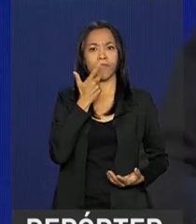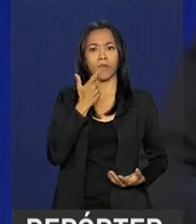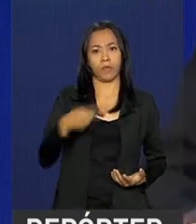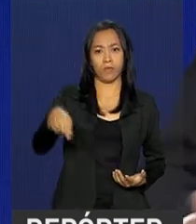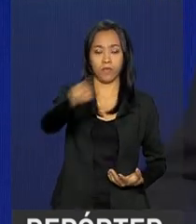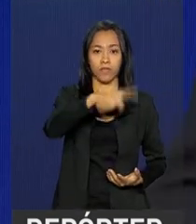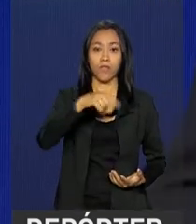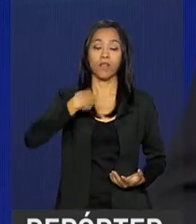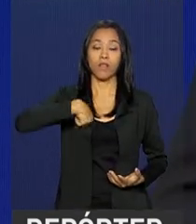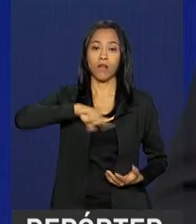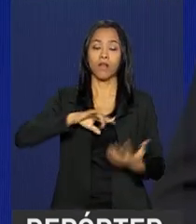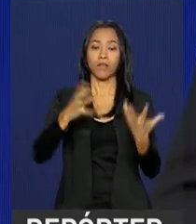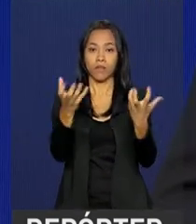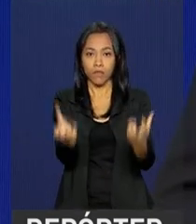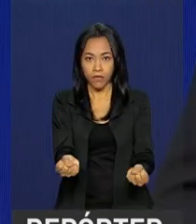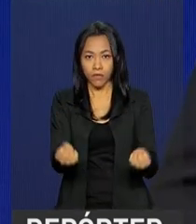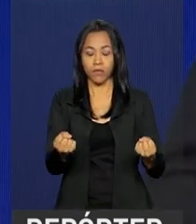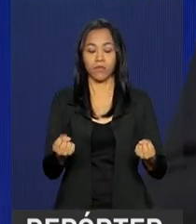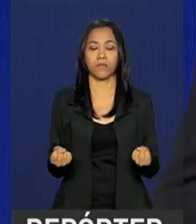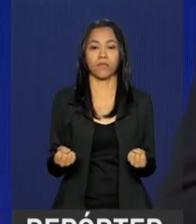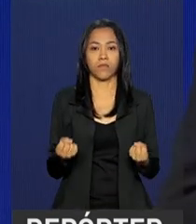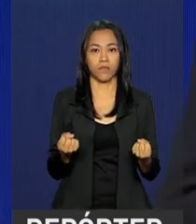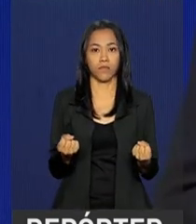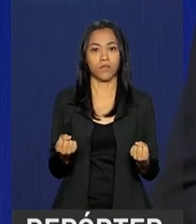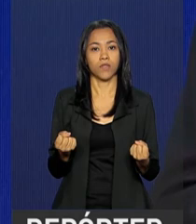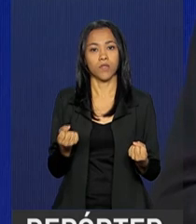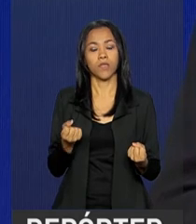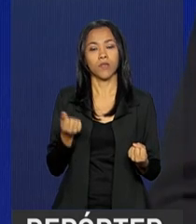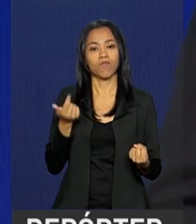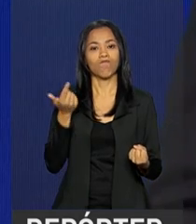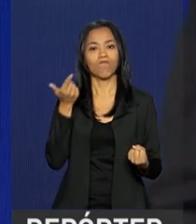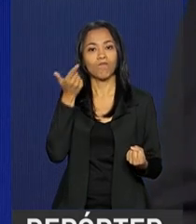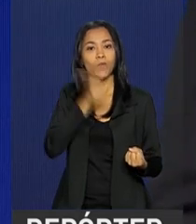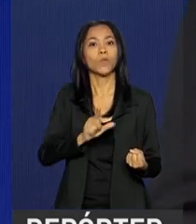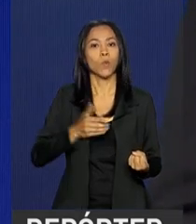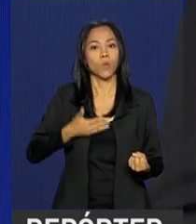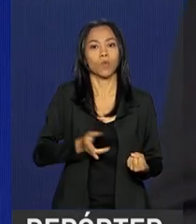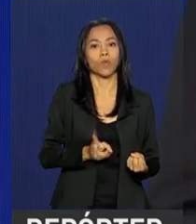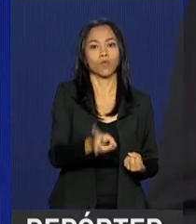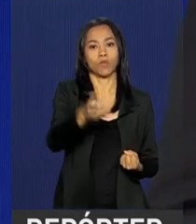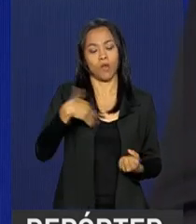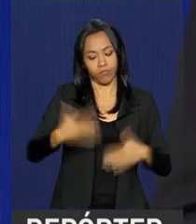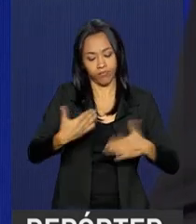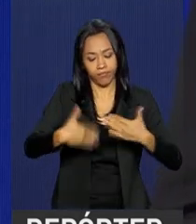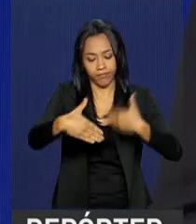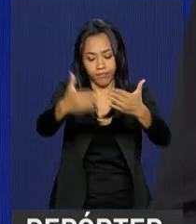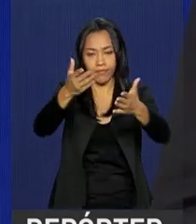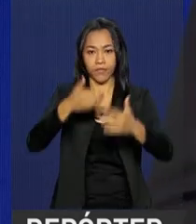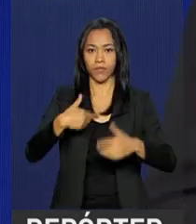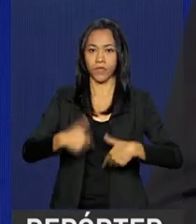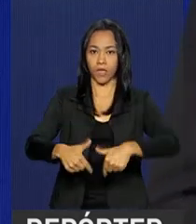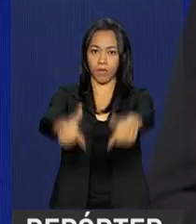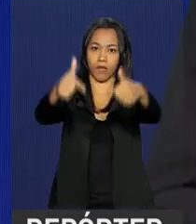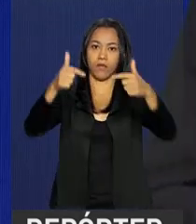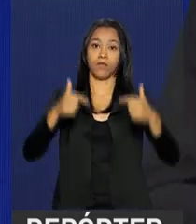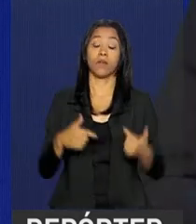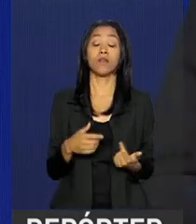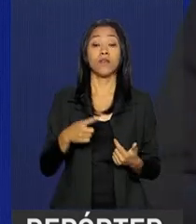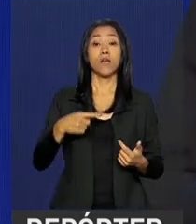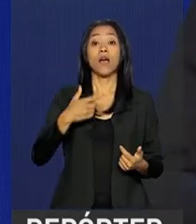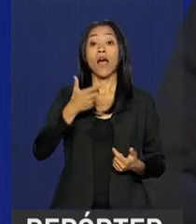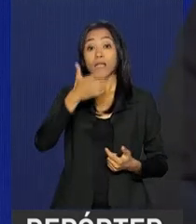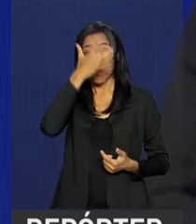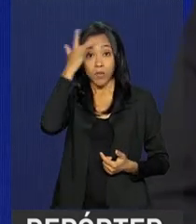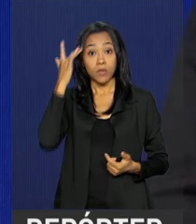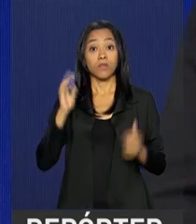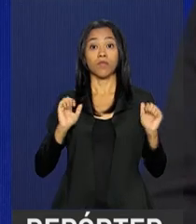nós completaremos nossa jornada. O Brasil que vai às urnas de outubro sabe que a